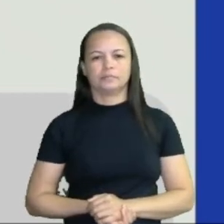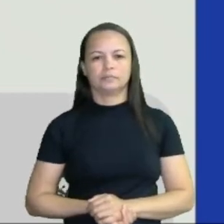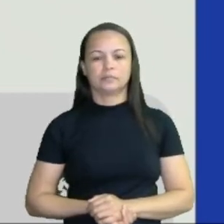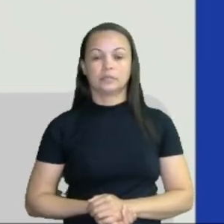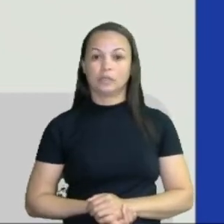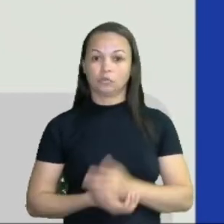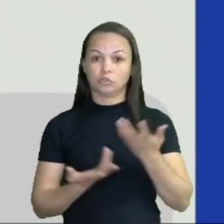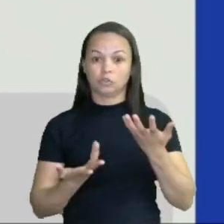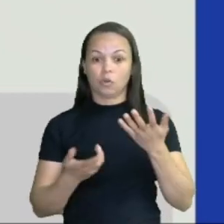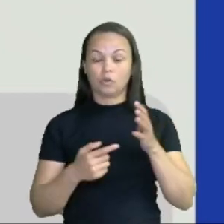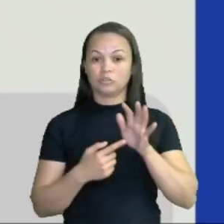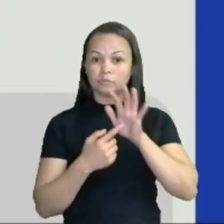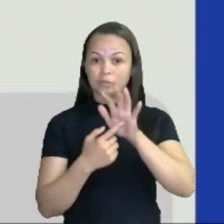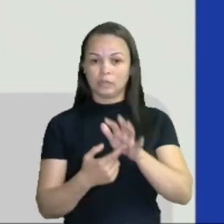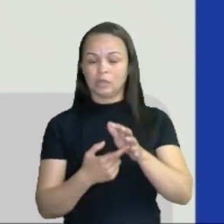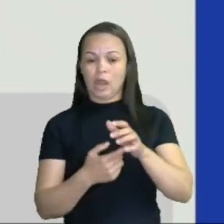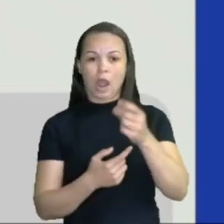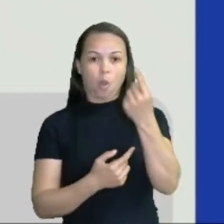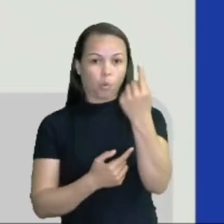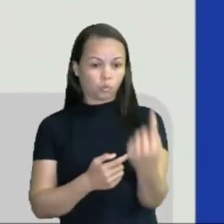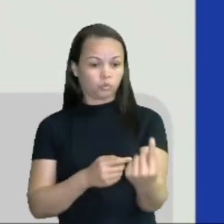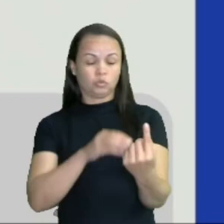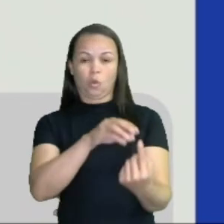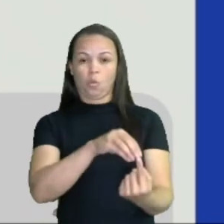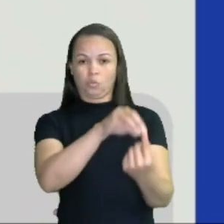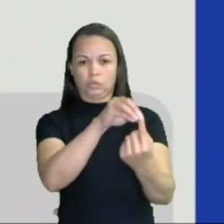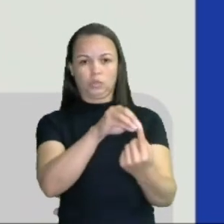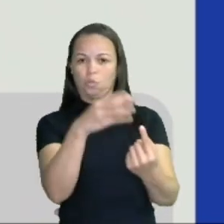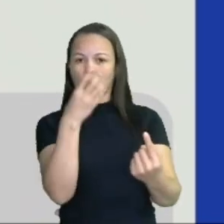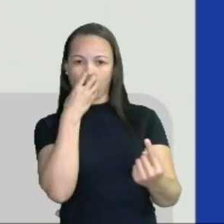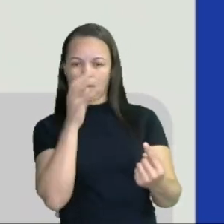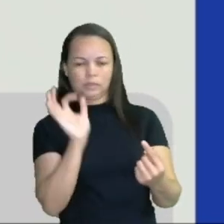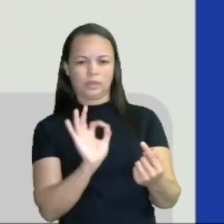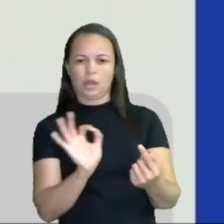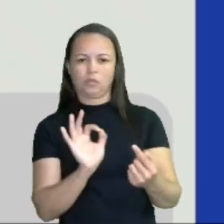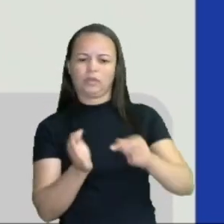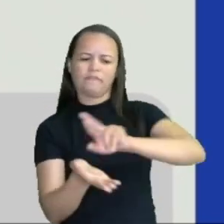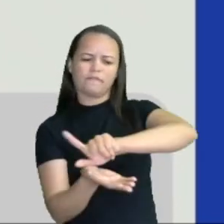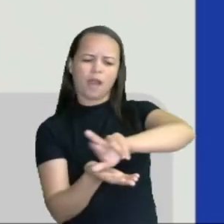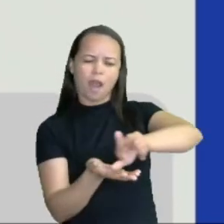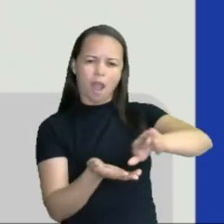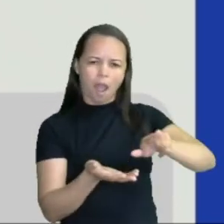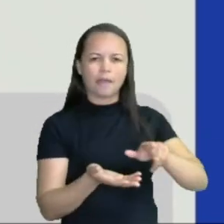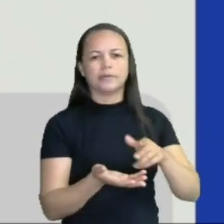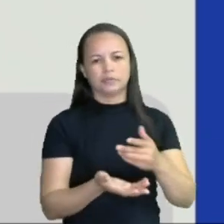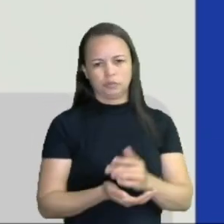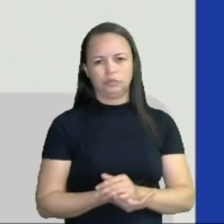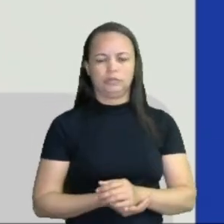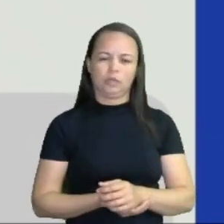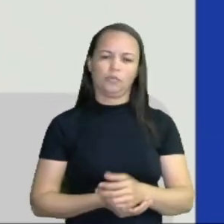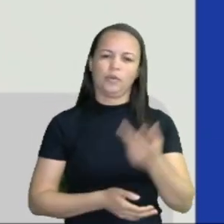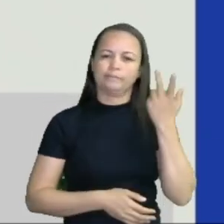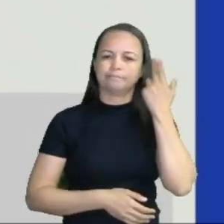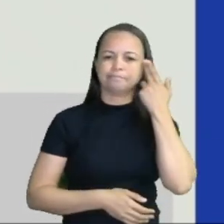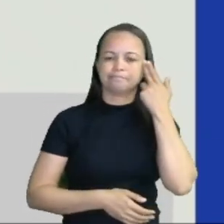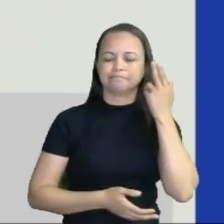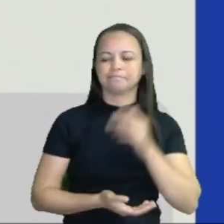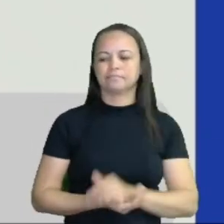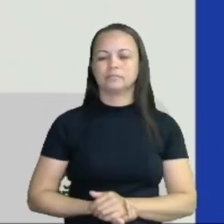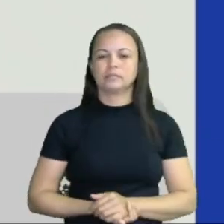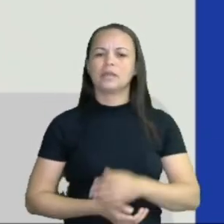não estou me referindo a um cão específico, e sim a espécie ali de animais. Então, comum.